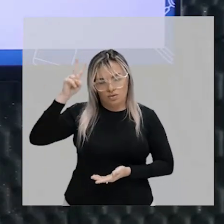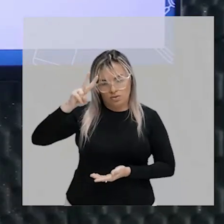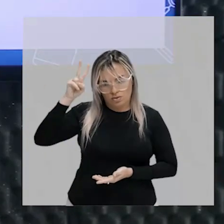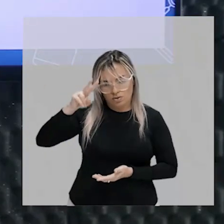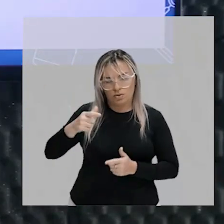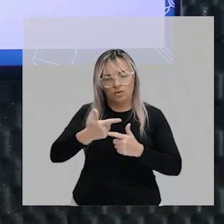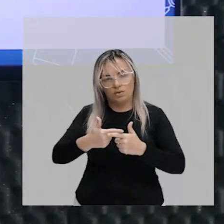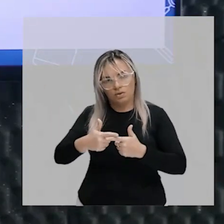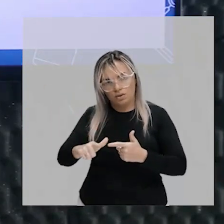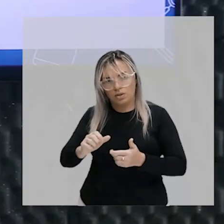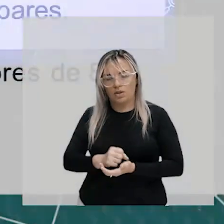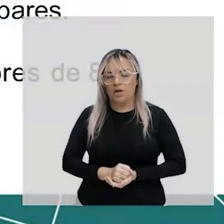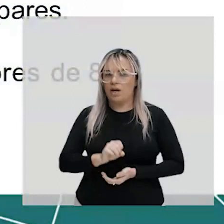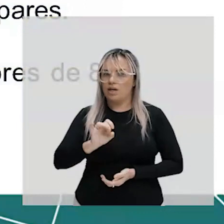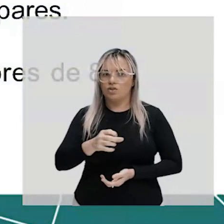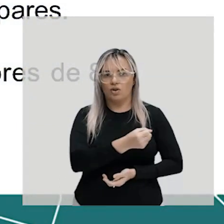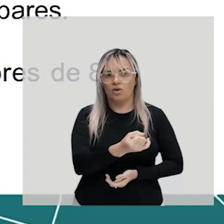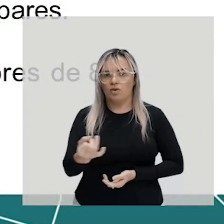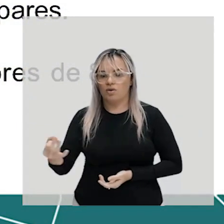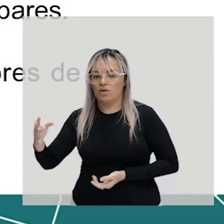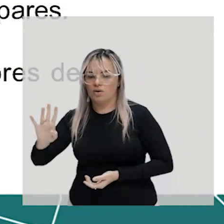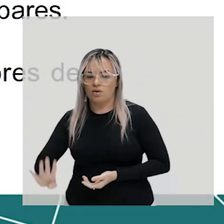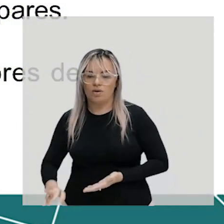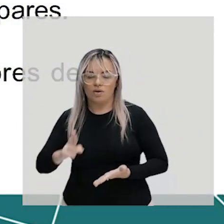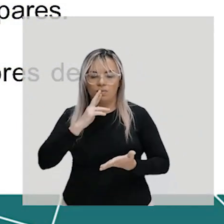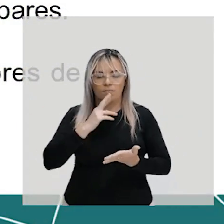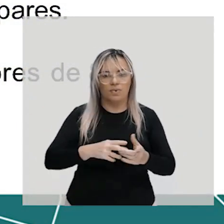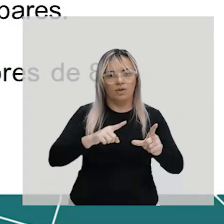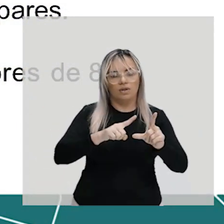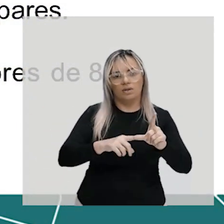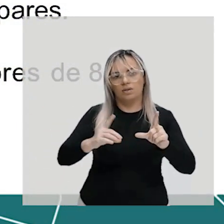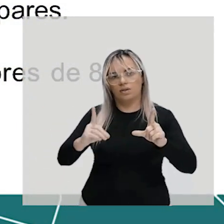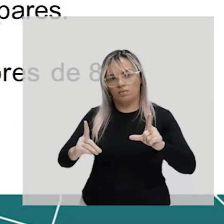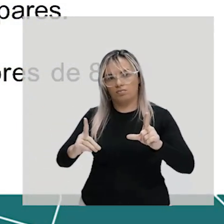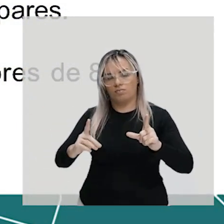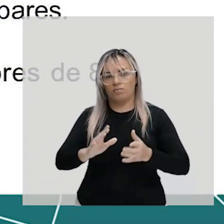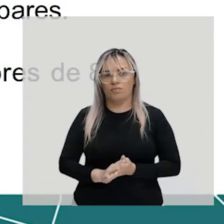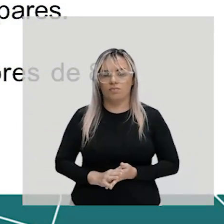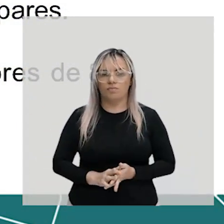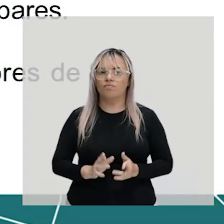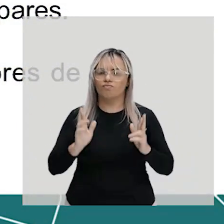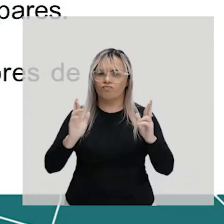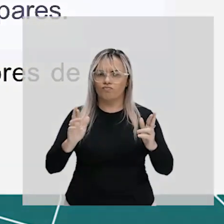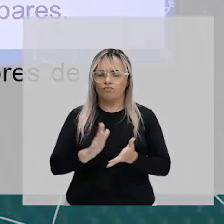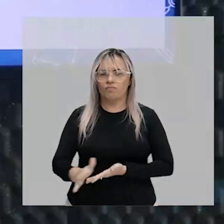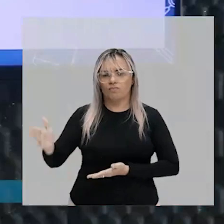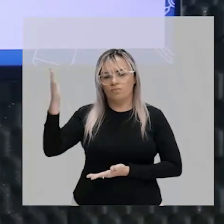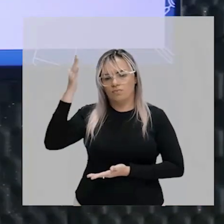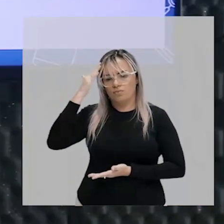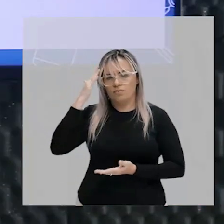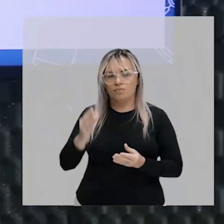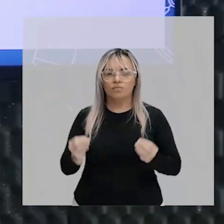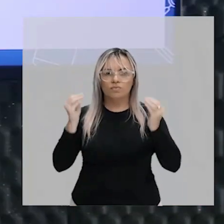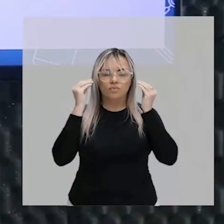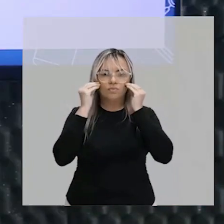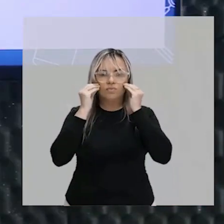o conjunto dos divisores basta fatorar Qual é o nosso gabarito então o nosso gabarito é a letra D Eu espero que você tenha compreendido tá um beijão